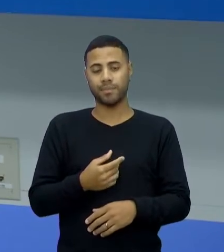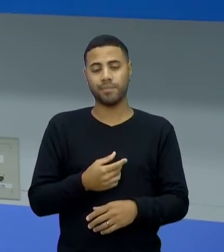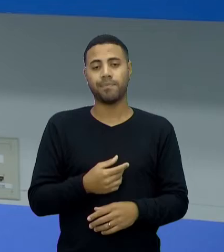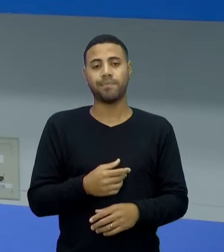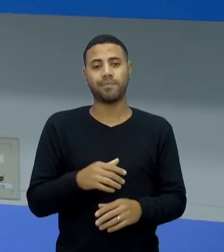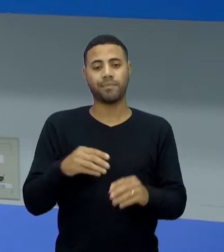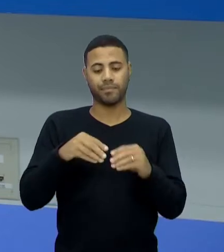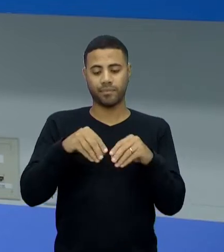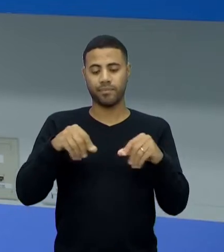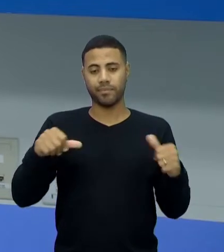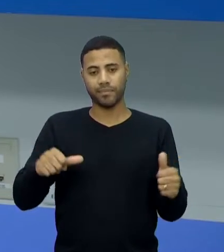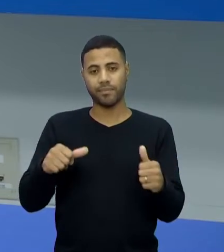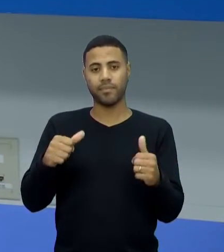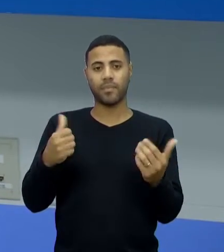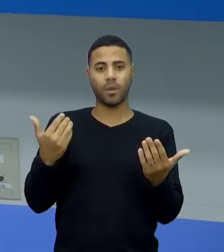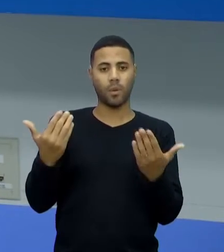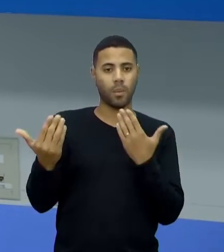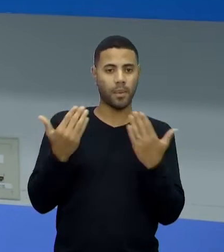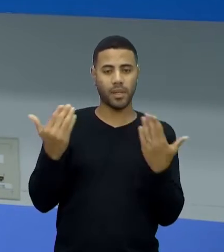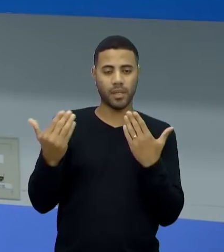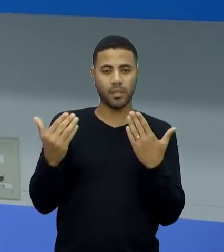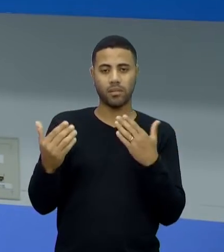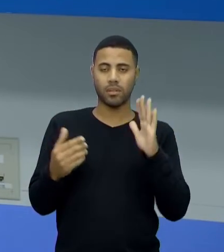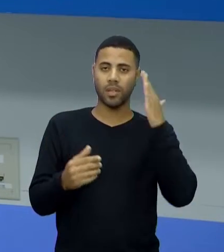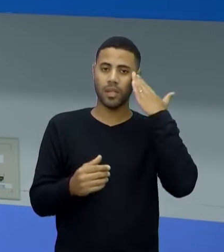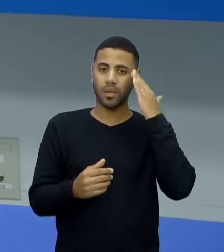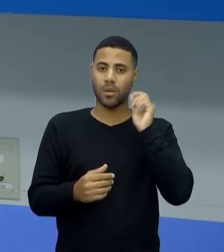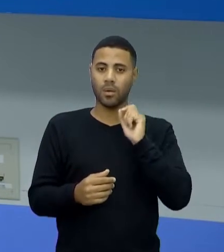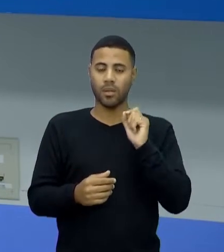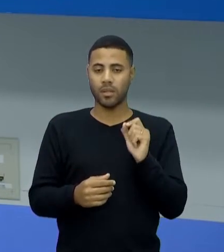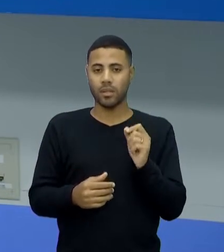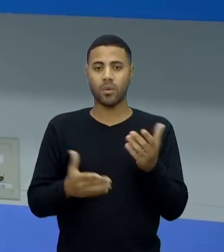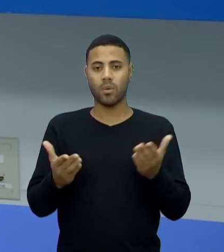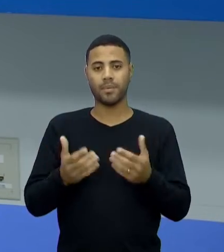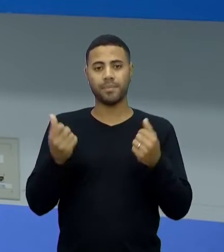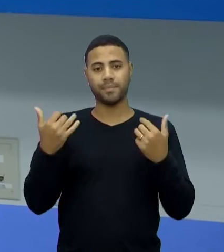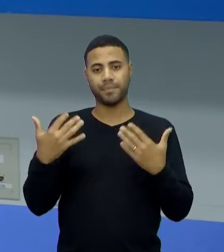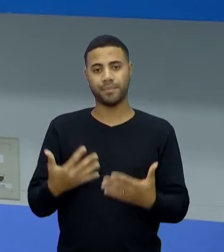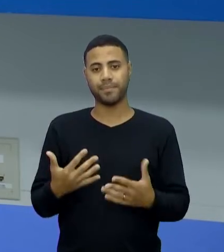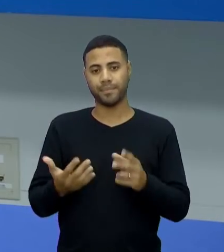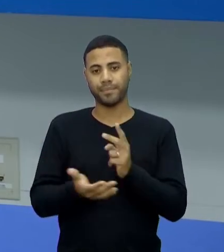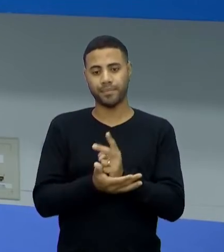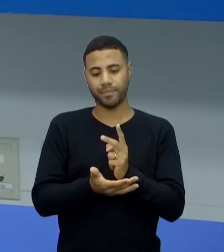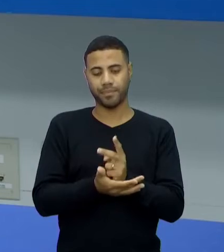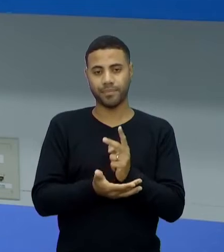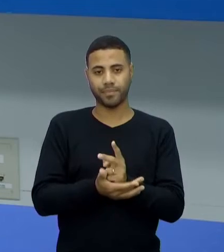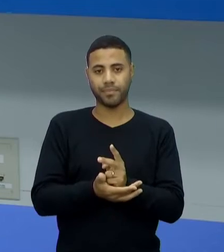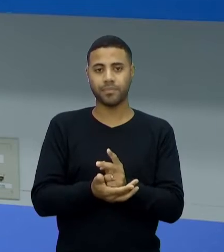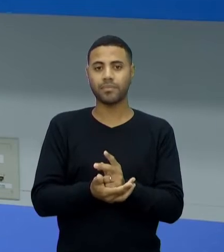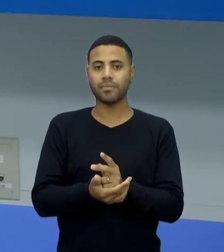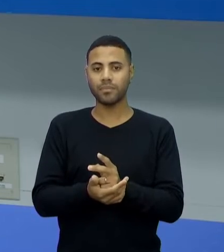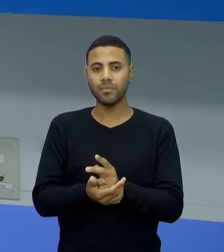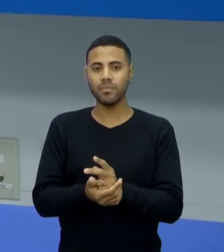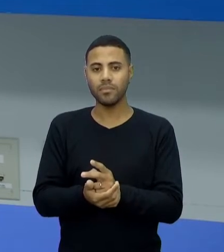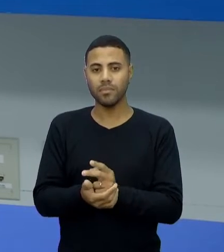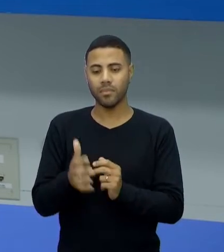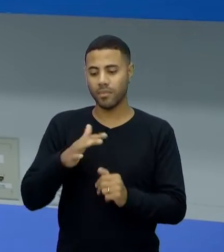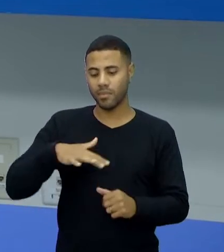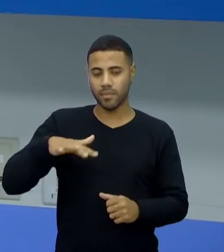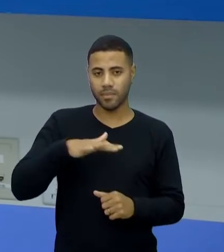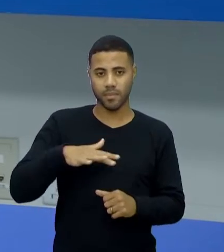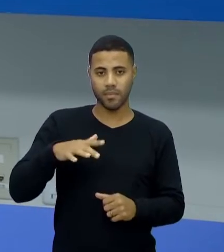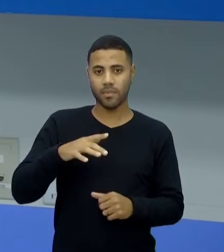partir dessa Associação a gente consegue entender que a gente vai falar hoje a gente vai se debruçar hoje sobre uma determinada era